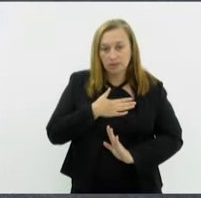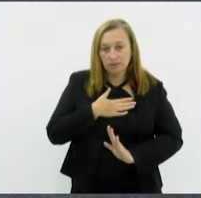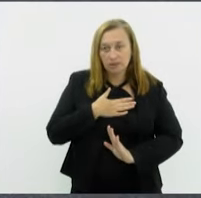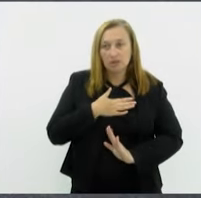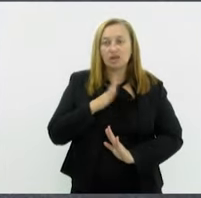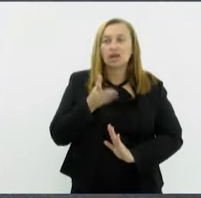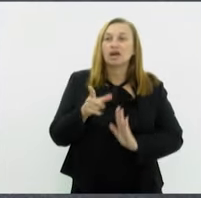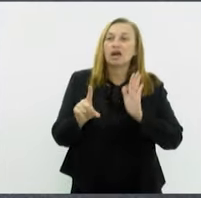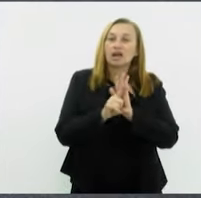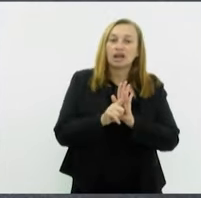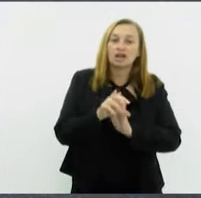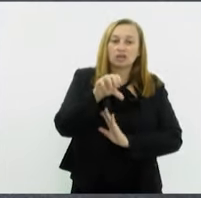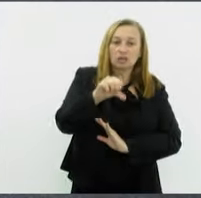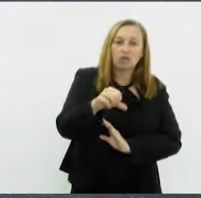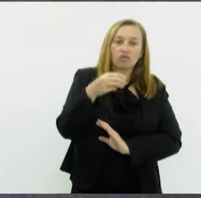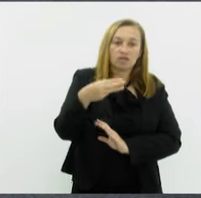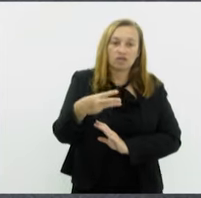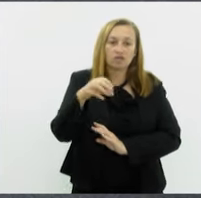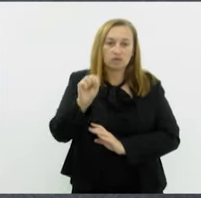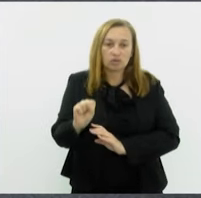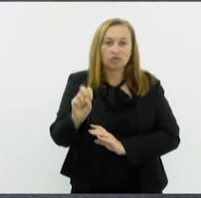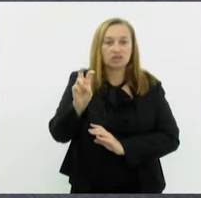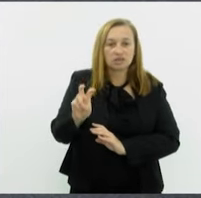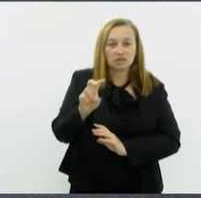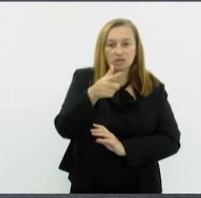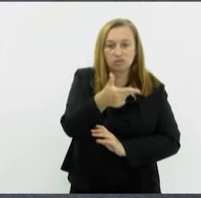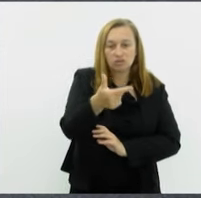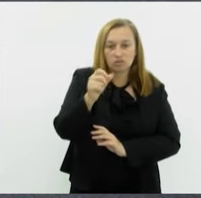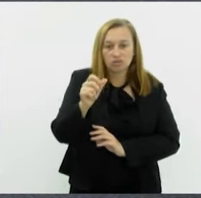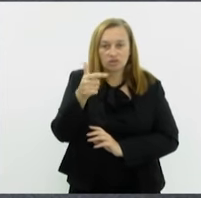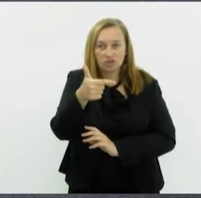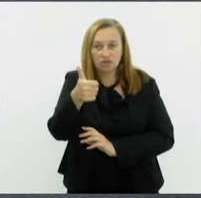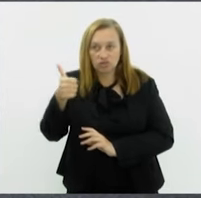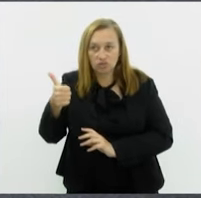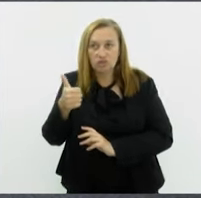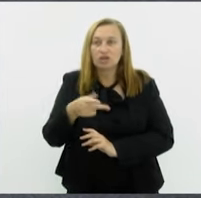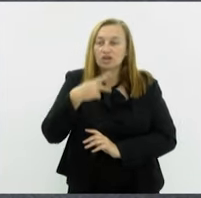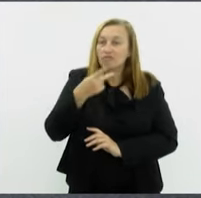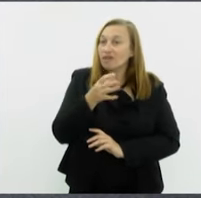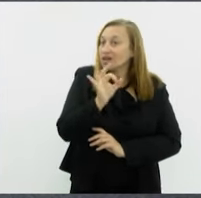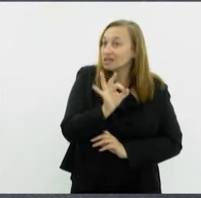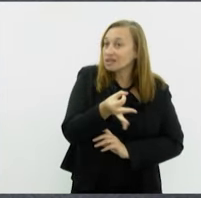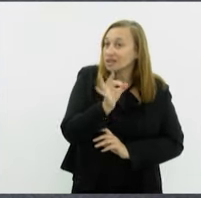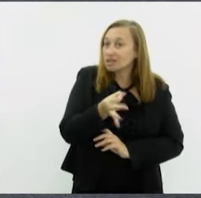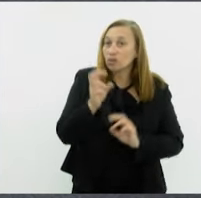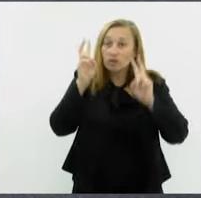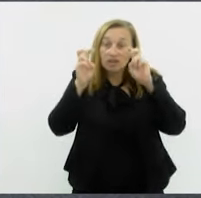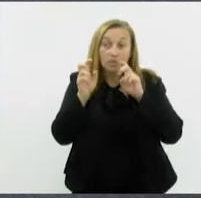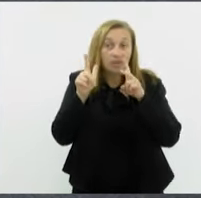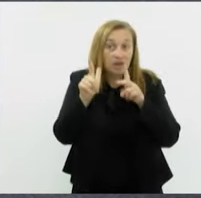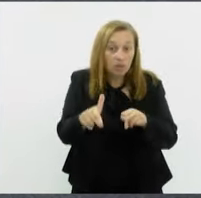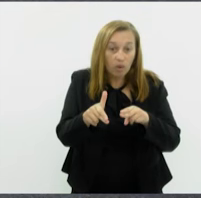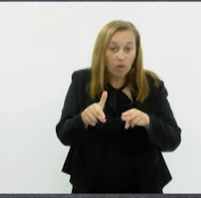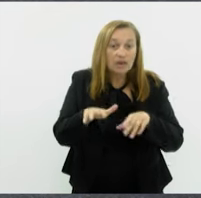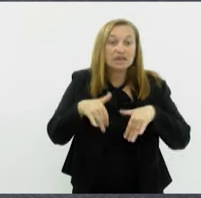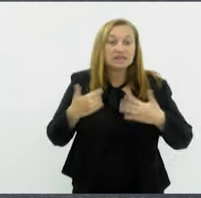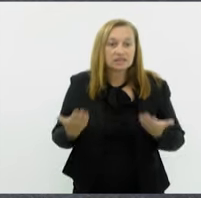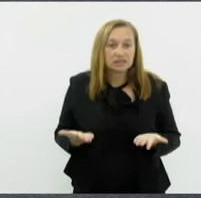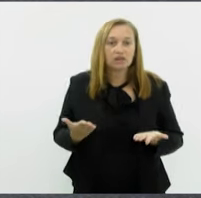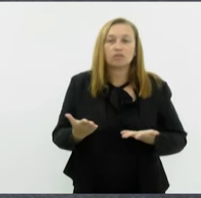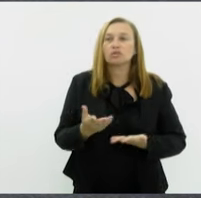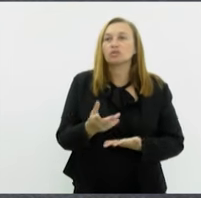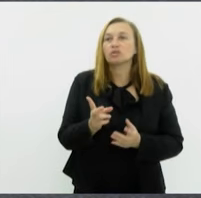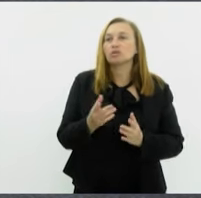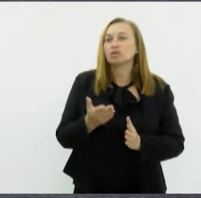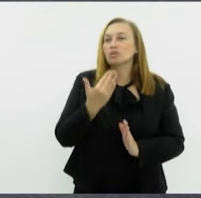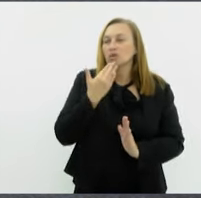que é a Lei 9385 de 2021, que trata exatamente do mesmo tema. Então, a nossa questão